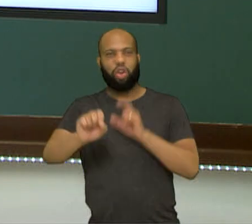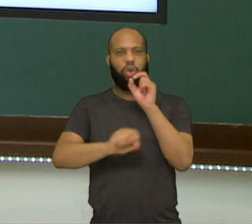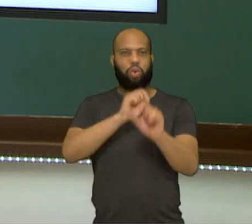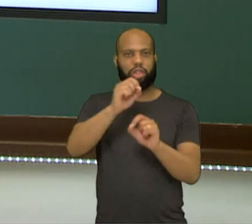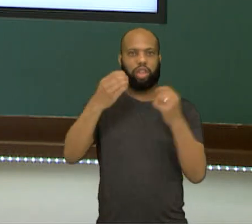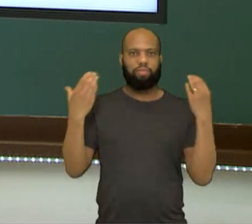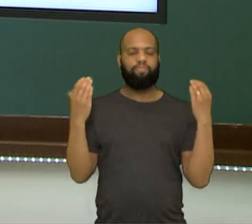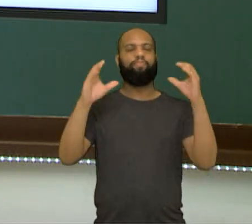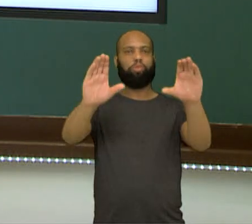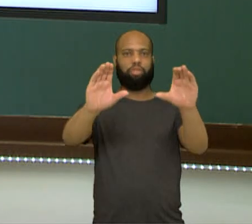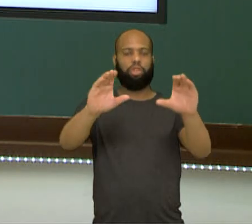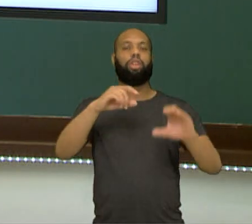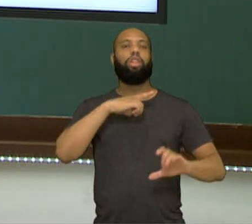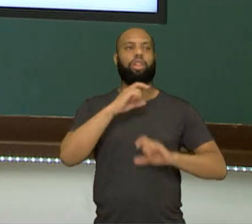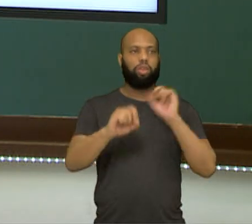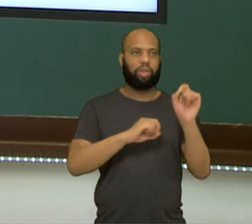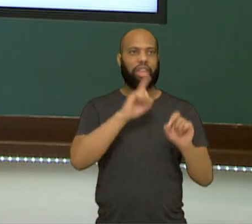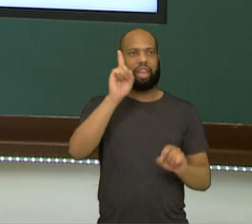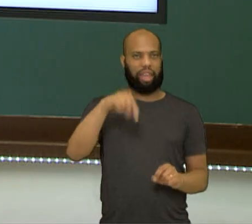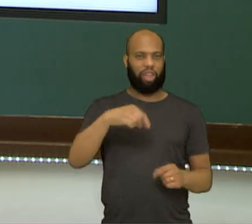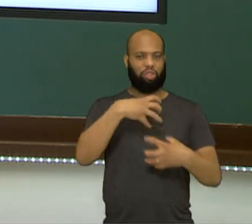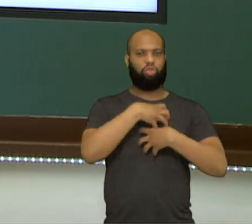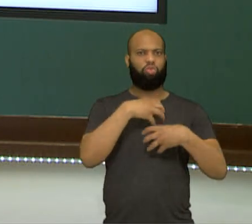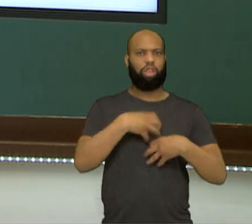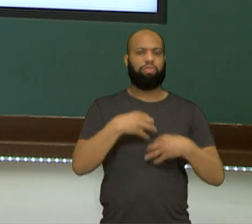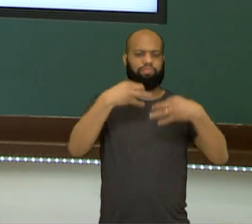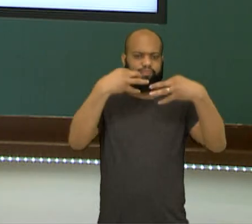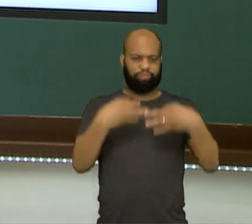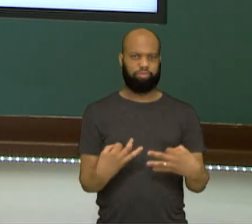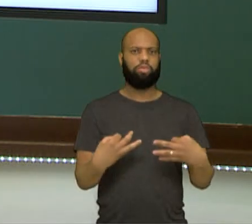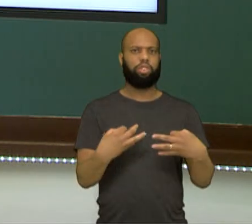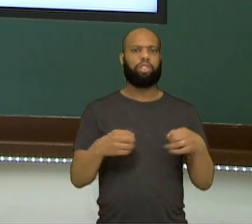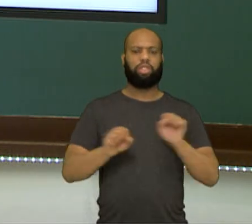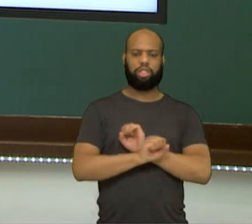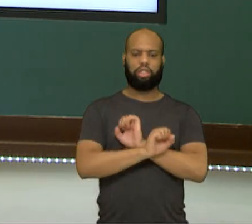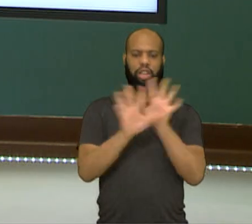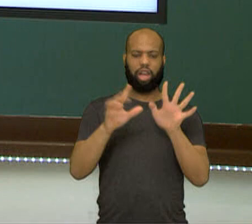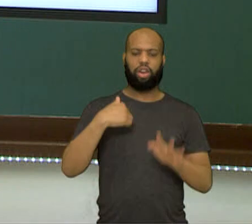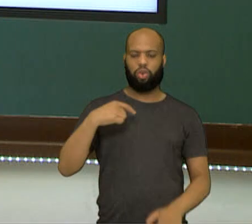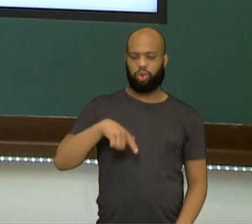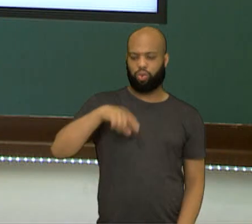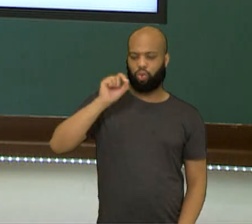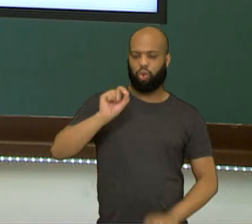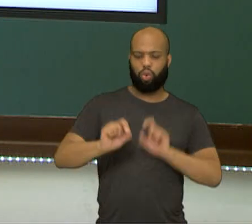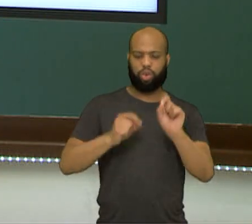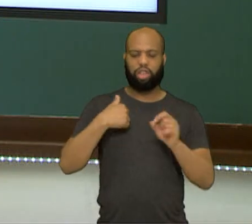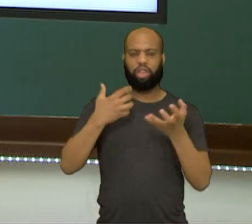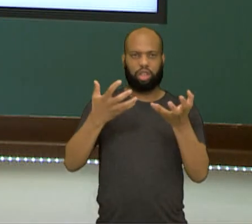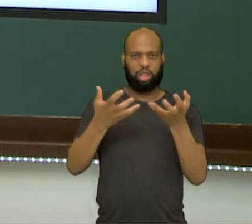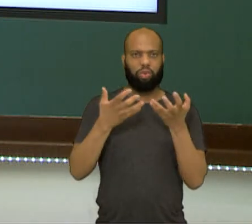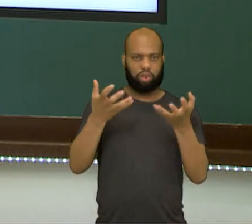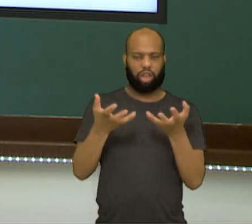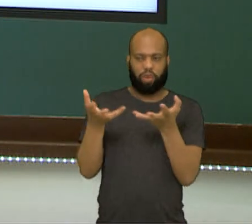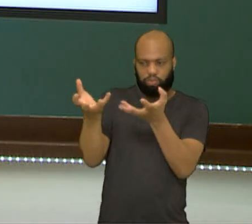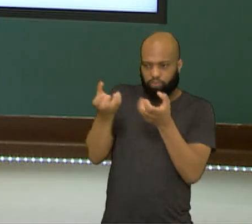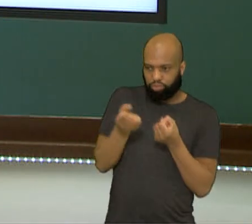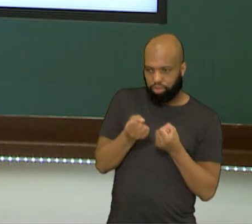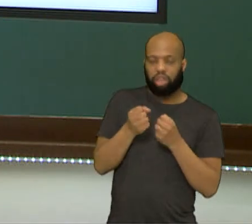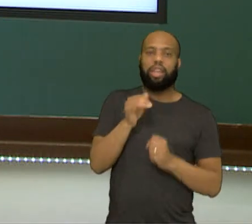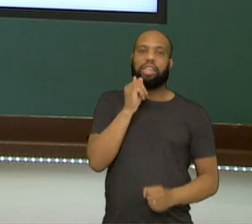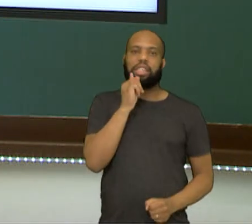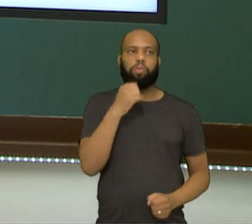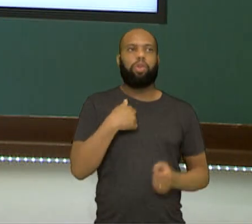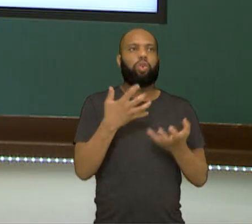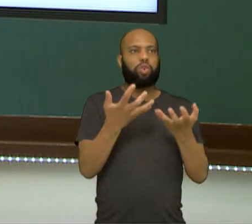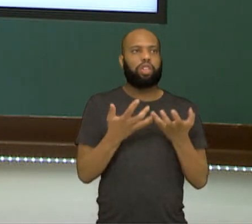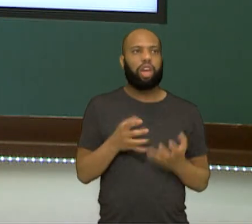publicação. Com uma linha editorial bem definida. Então, eu escolho o que eu quero receber. Eu quero um boletim